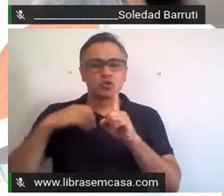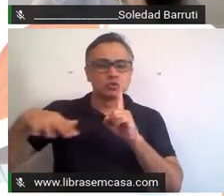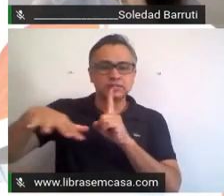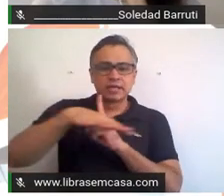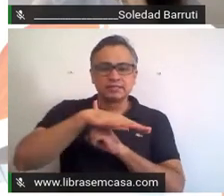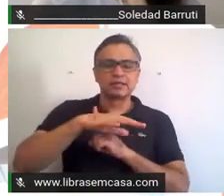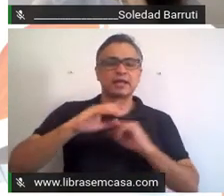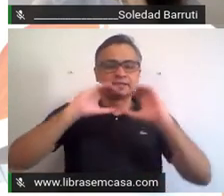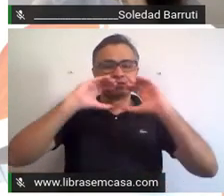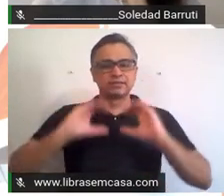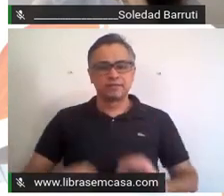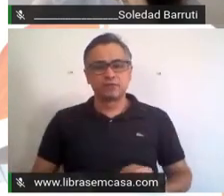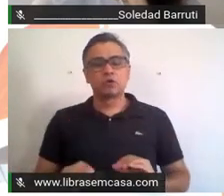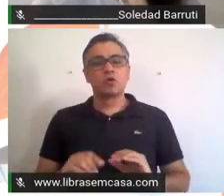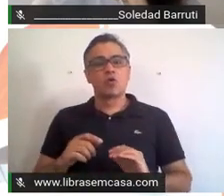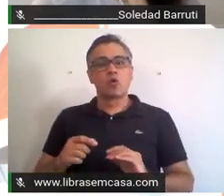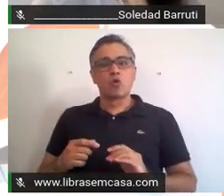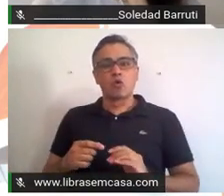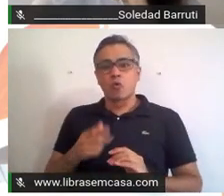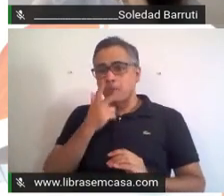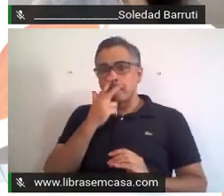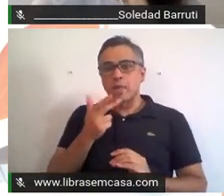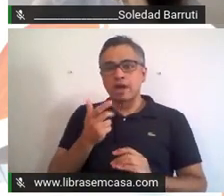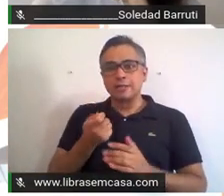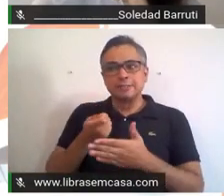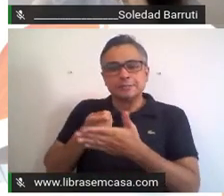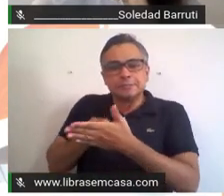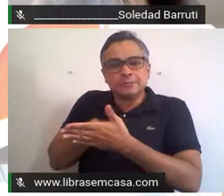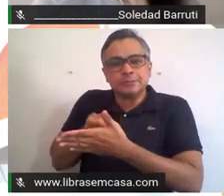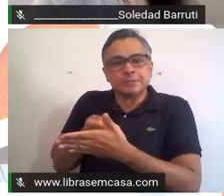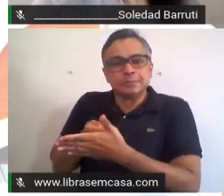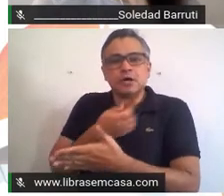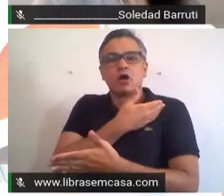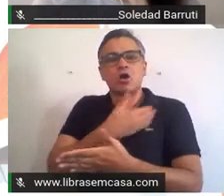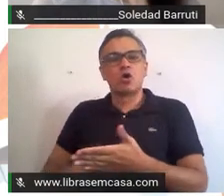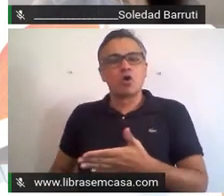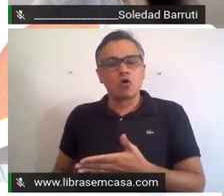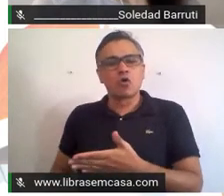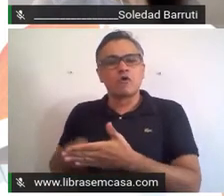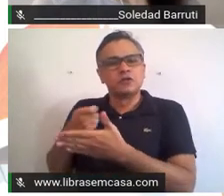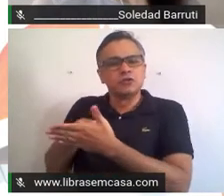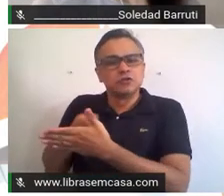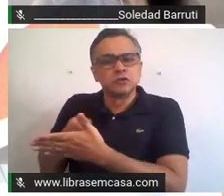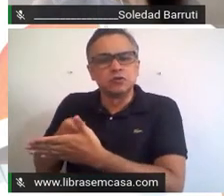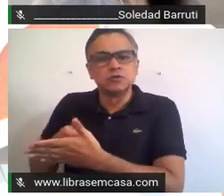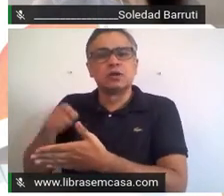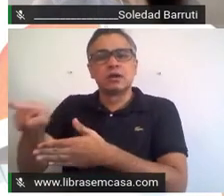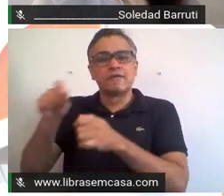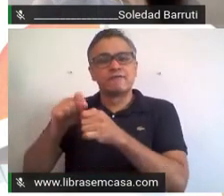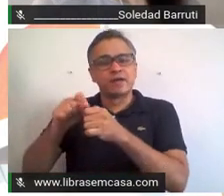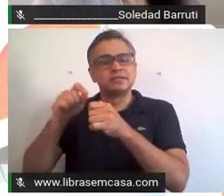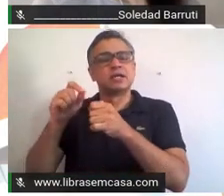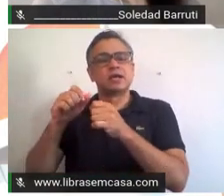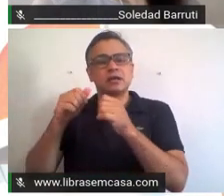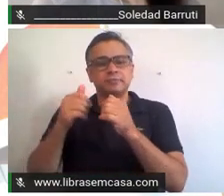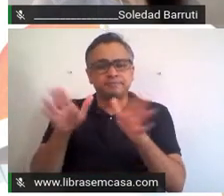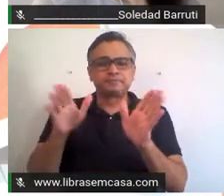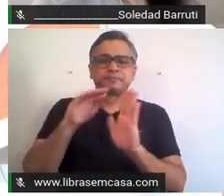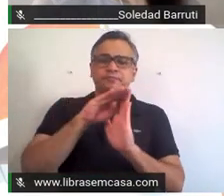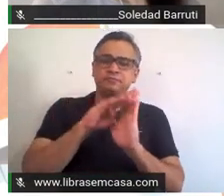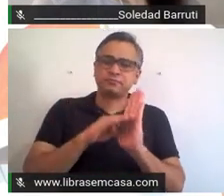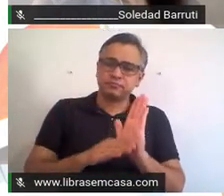que pressionam o governo de uma maneira forte para que sejam implementadas políticas públicas consequentes. E